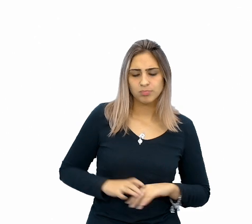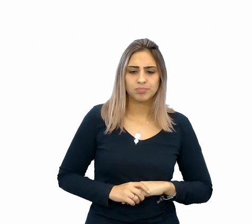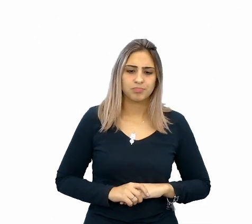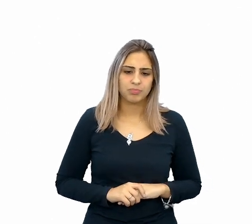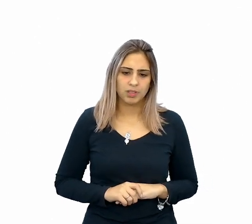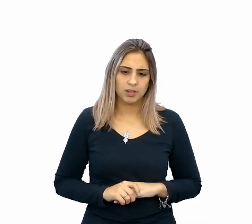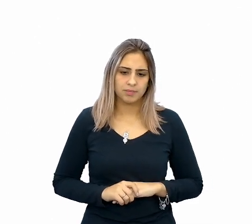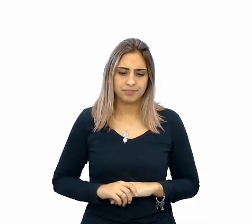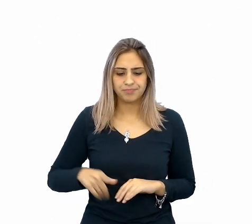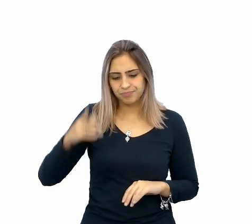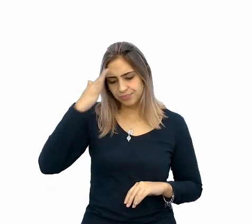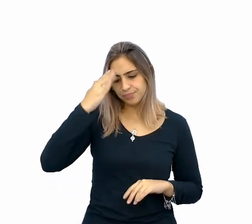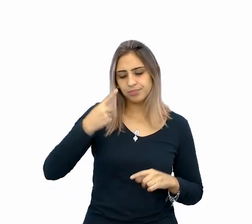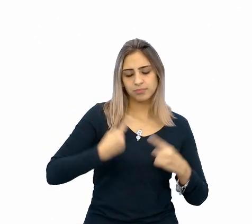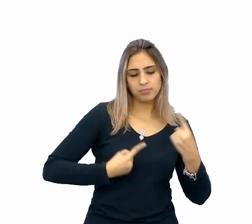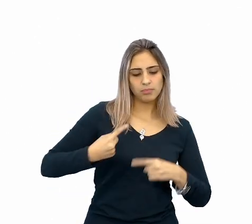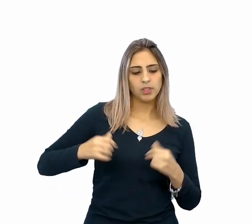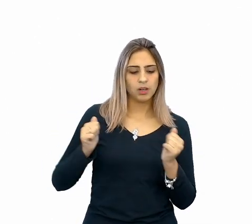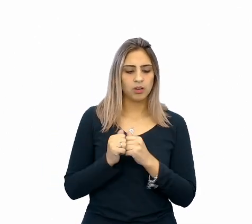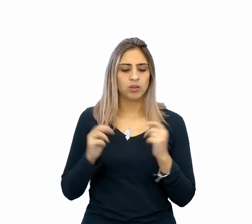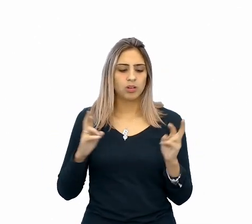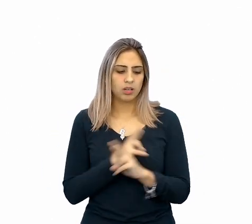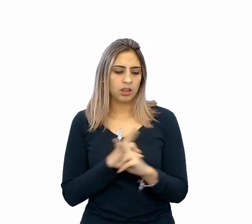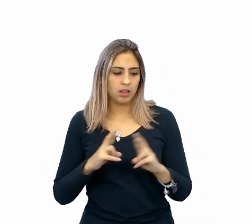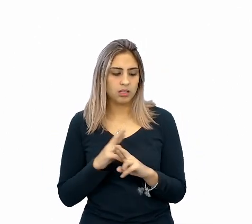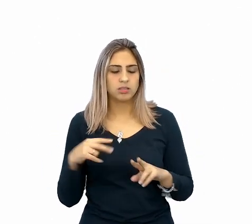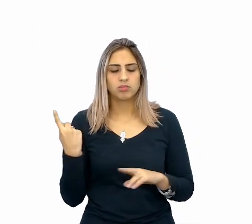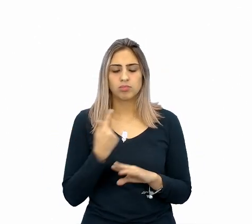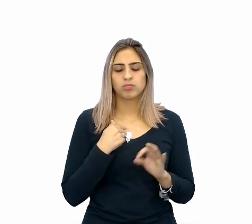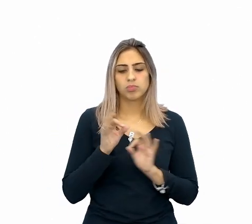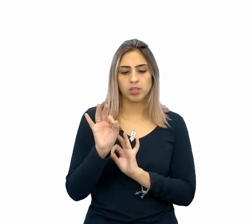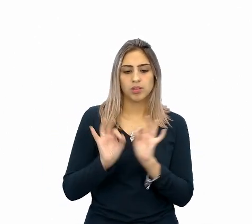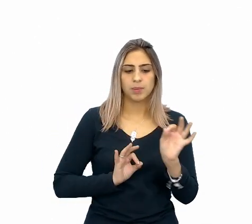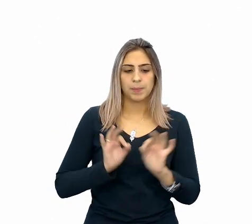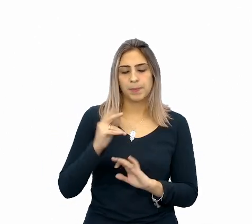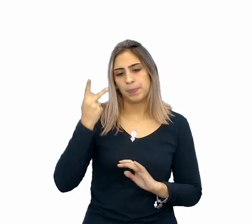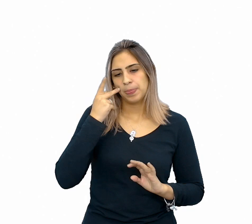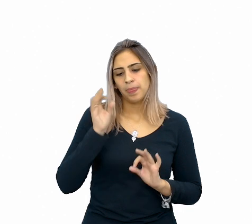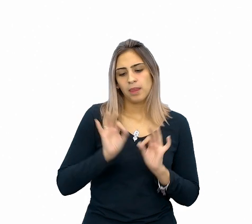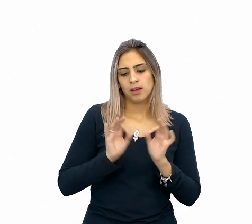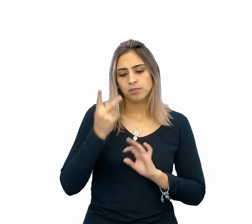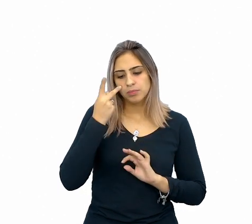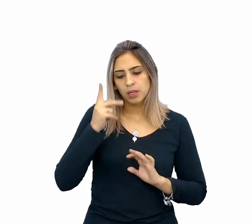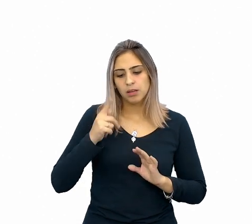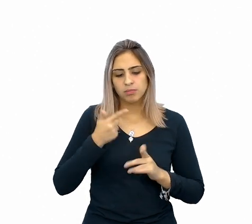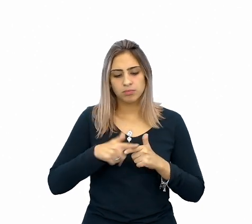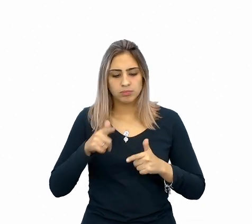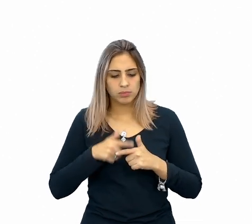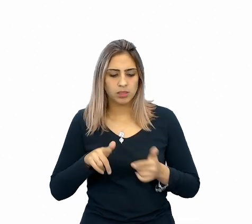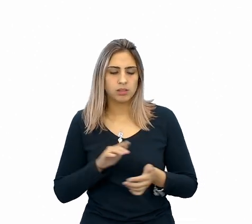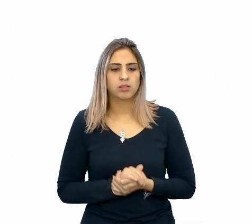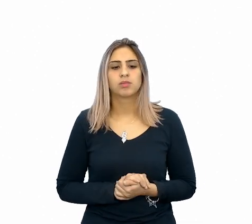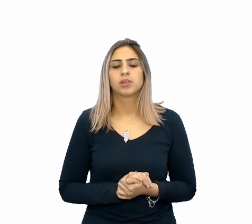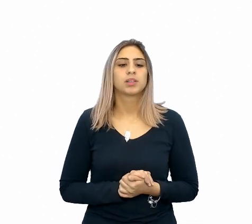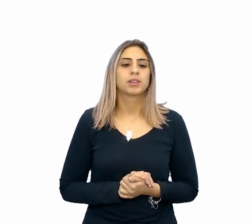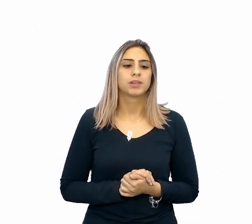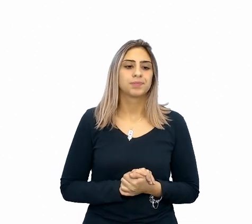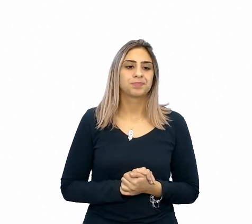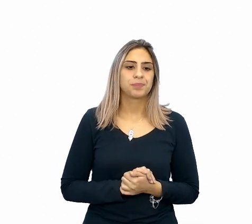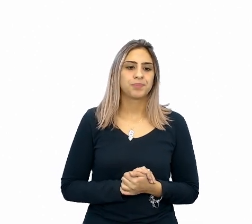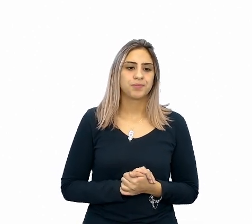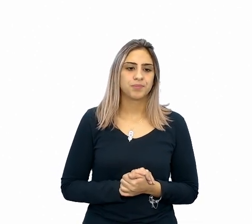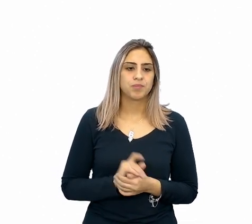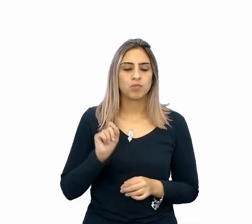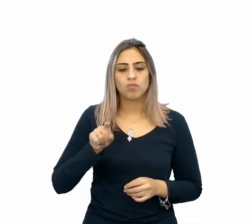seus saberes, as discussões com relação às regularidades ortográficas problematizadas. Né? E o que